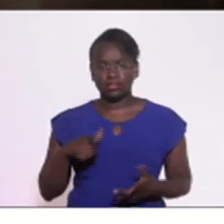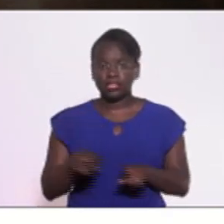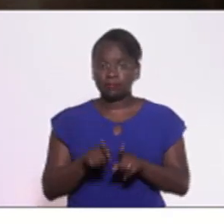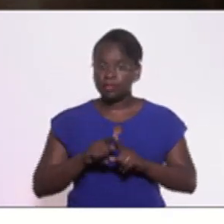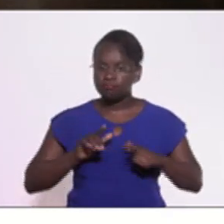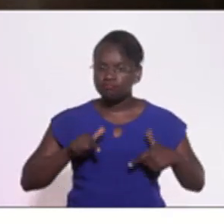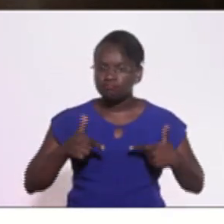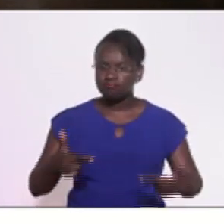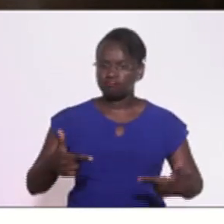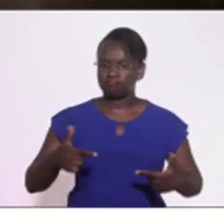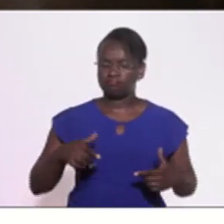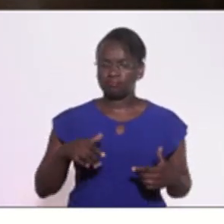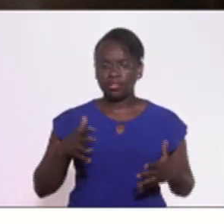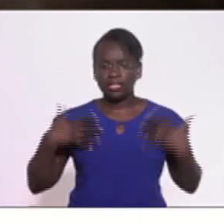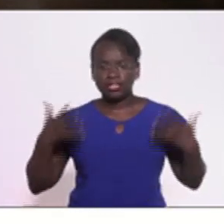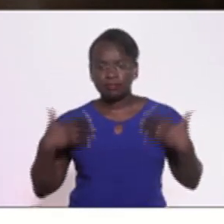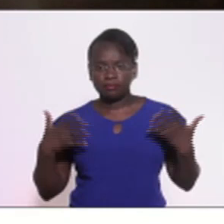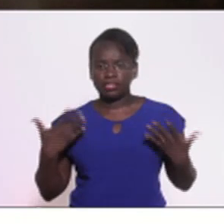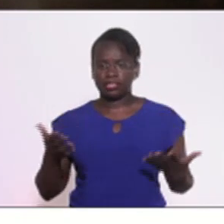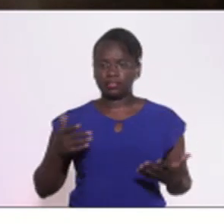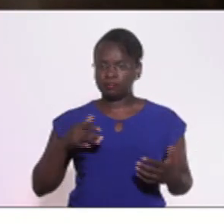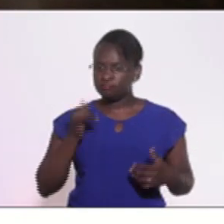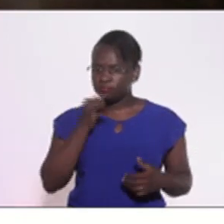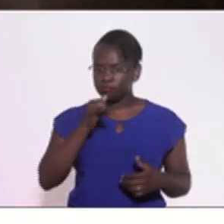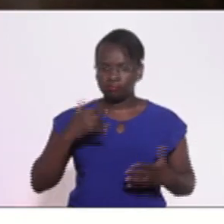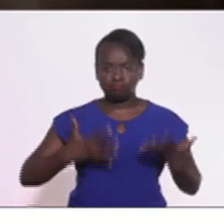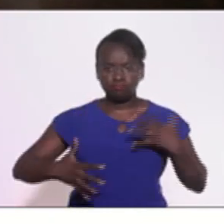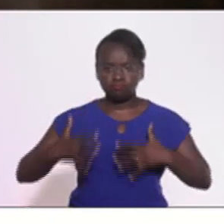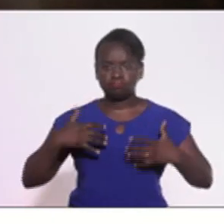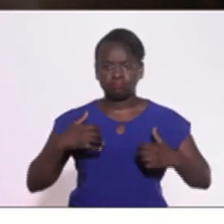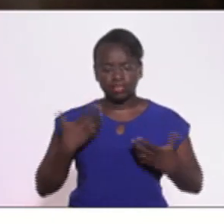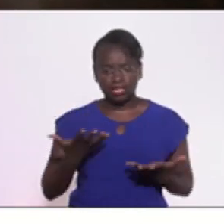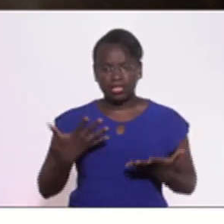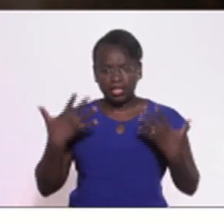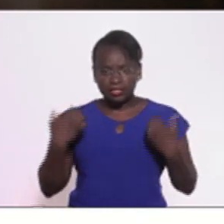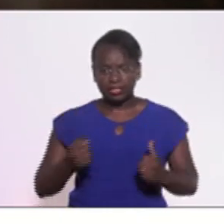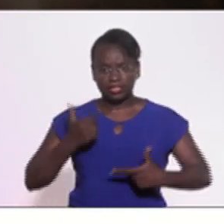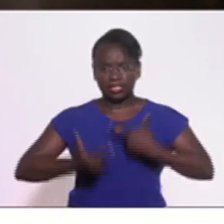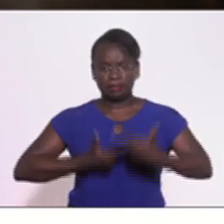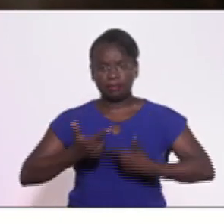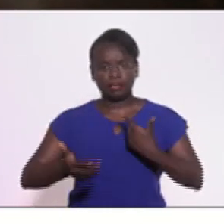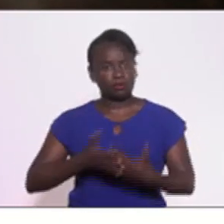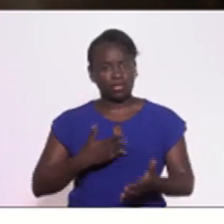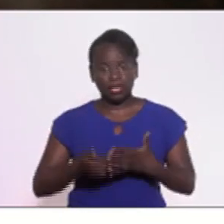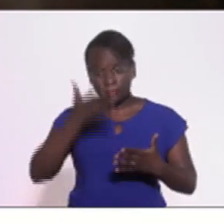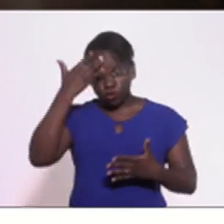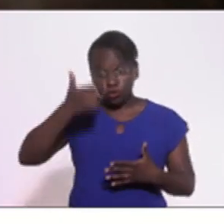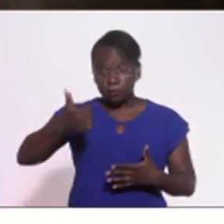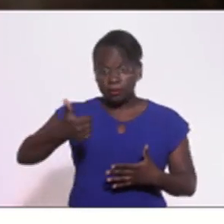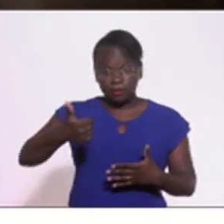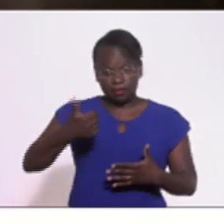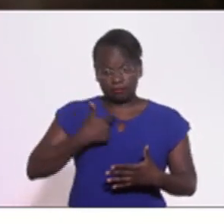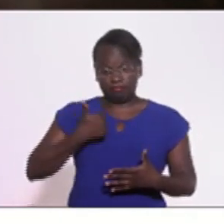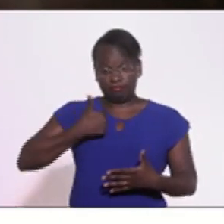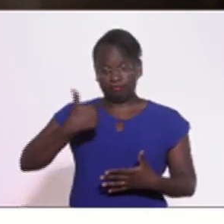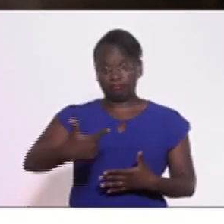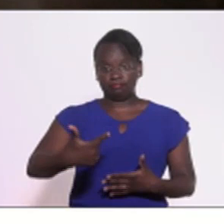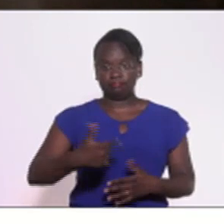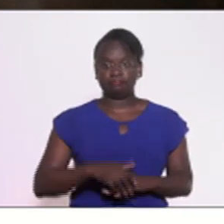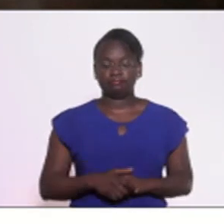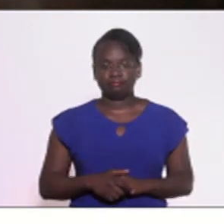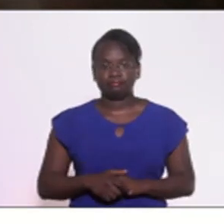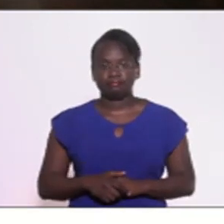Disposição natural, ânimo pronto e enérgico para conceber e executar antes que os outros. Ronaldo